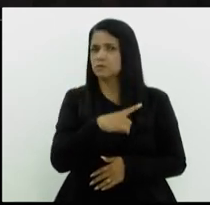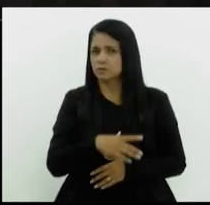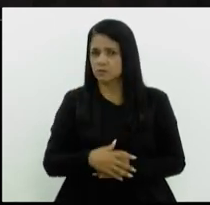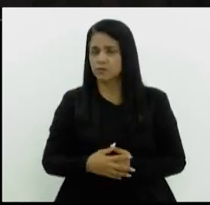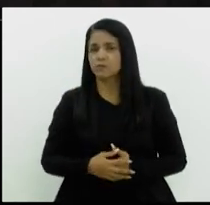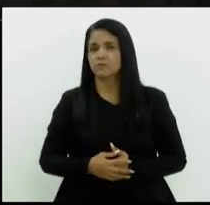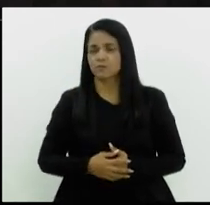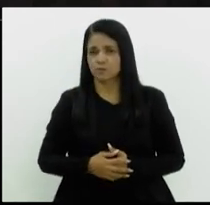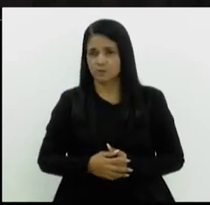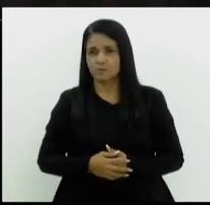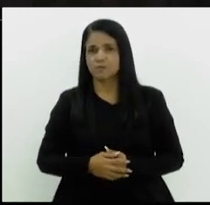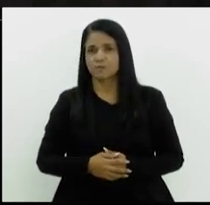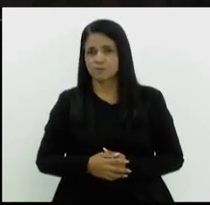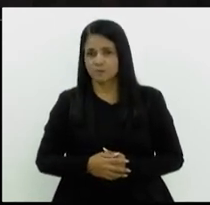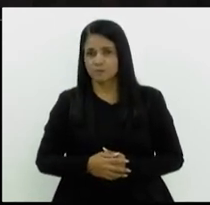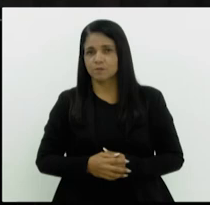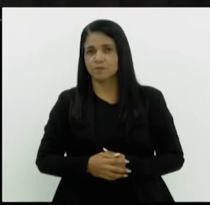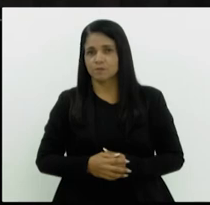contrário